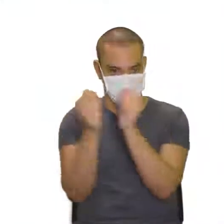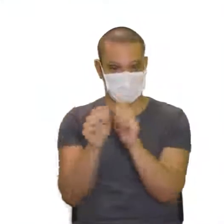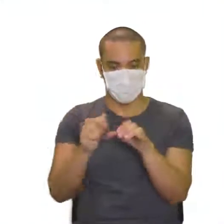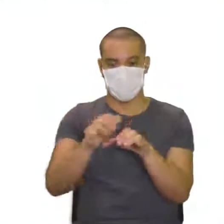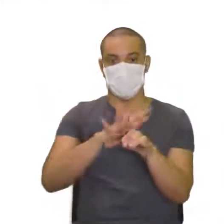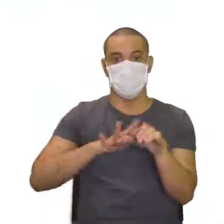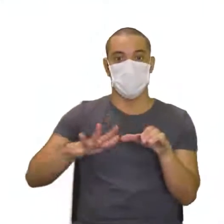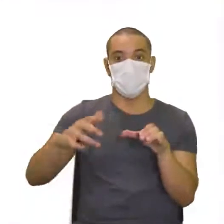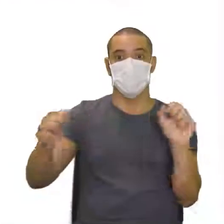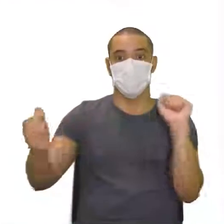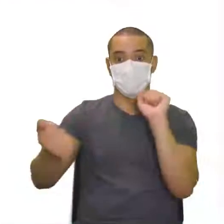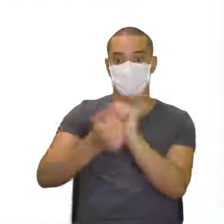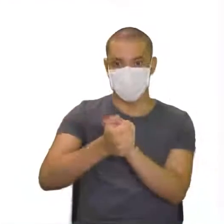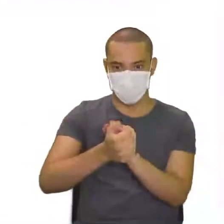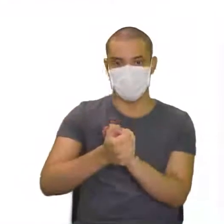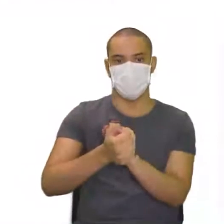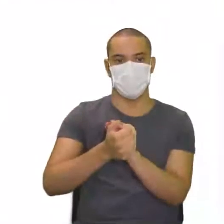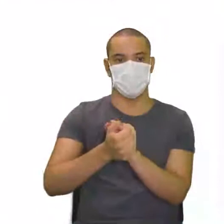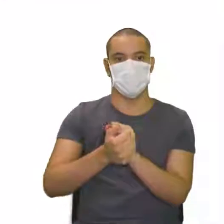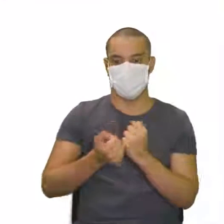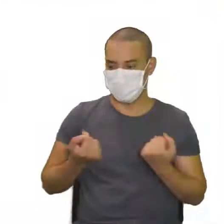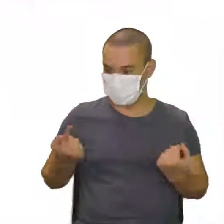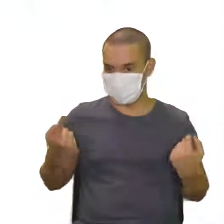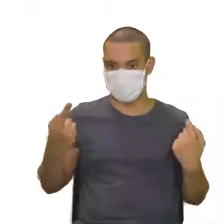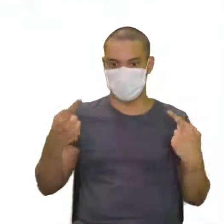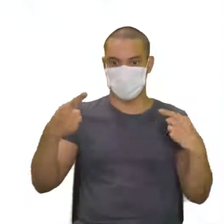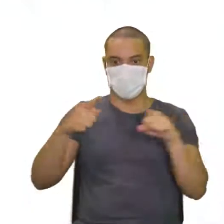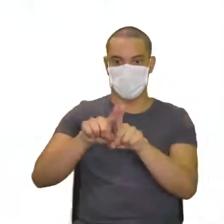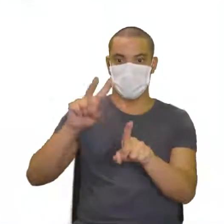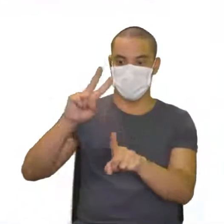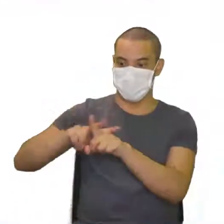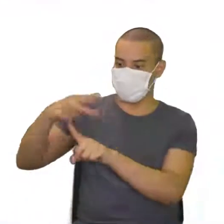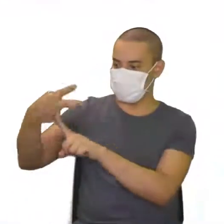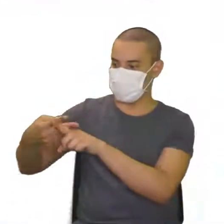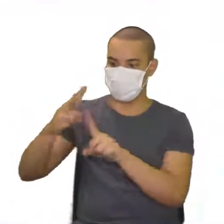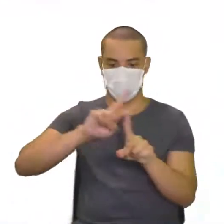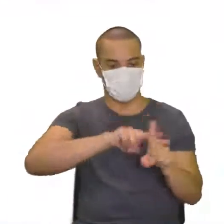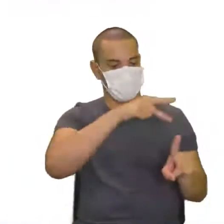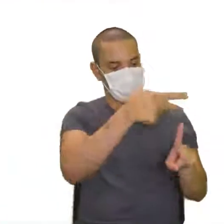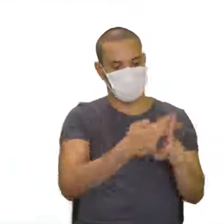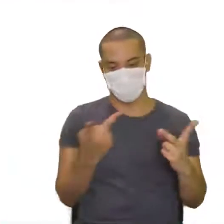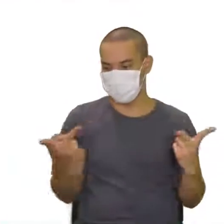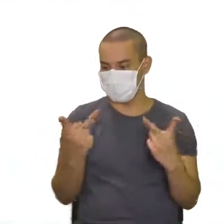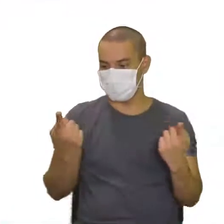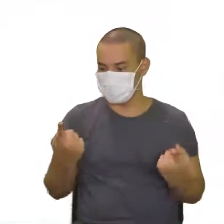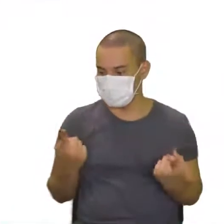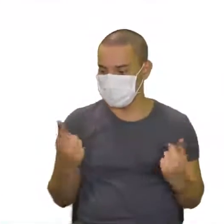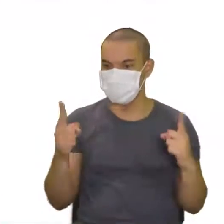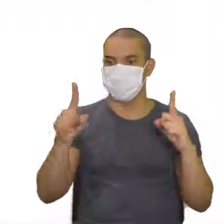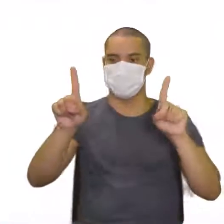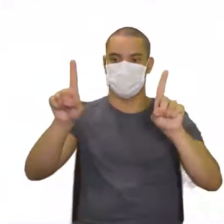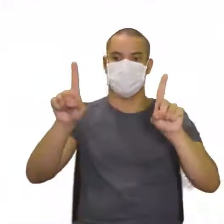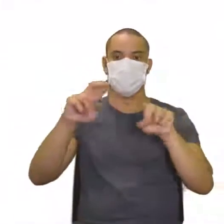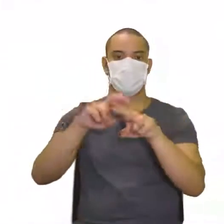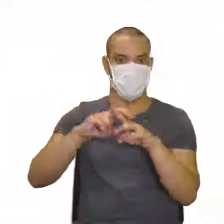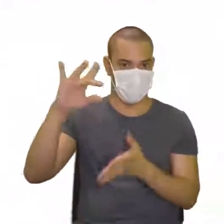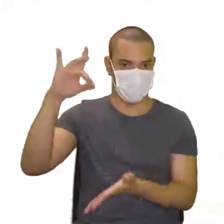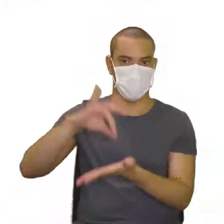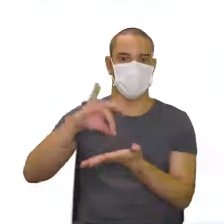numa relação direta. Ou seja, dobrou um, dobrou outro. Então, aqui é